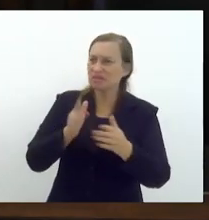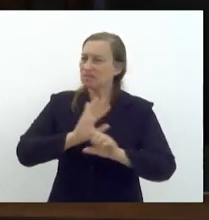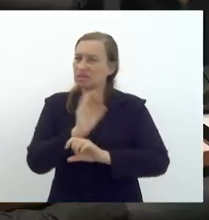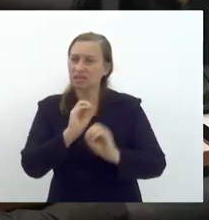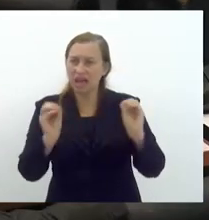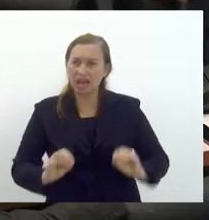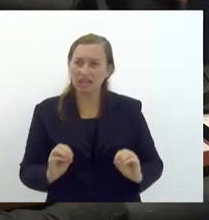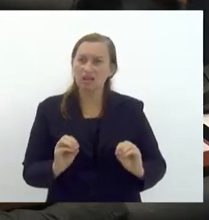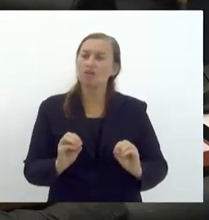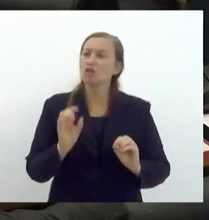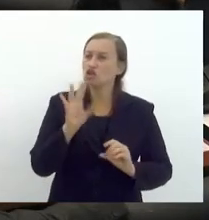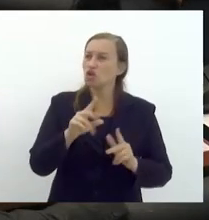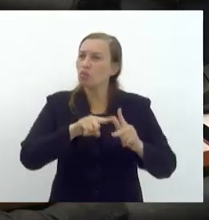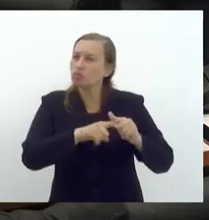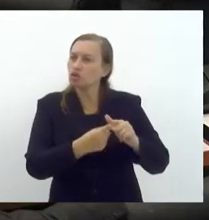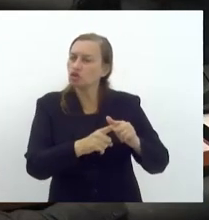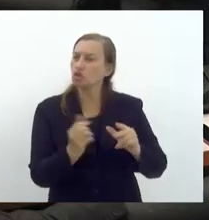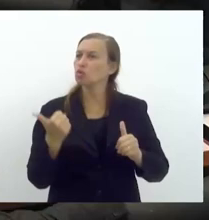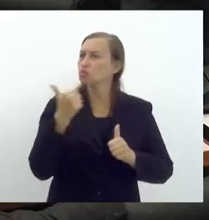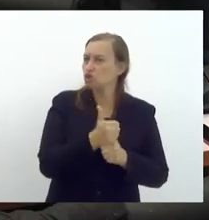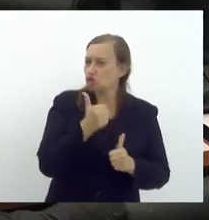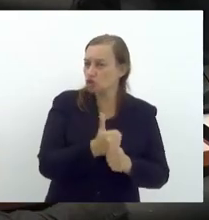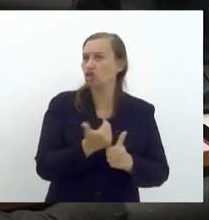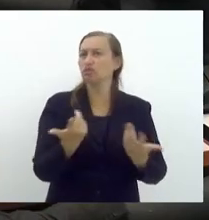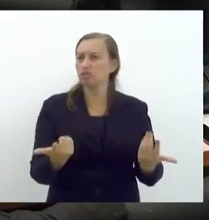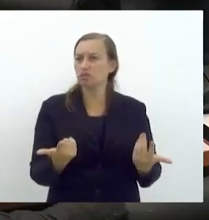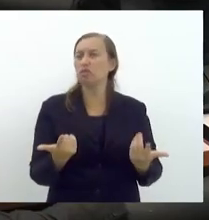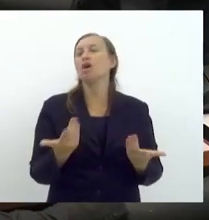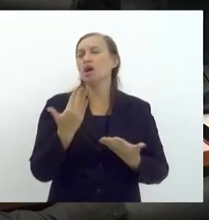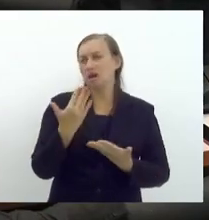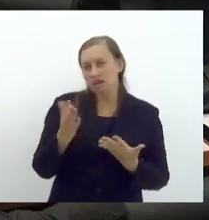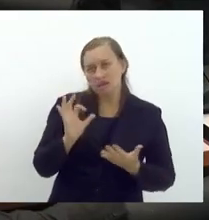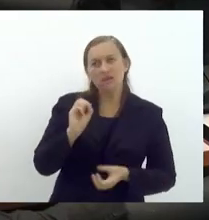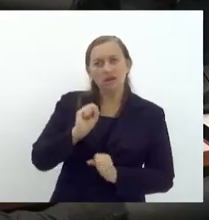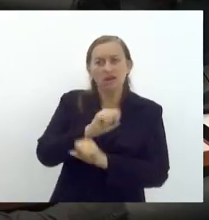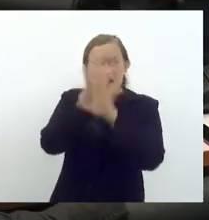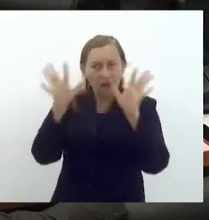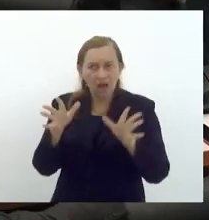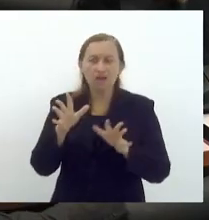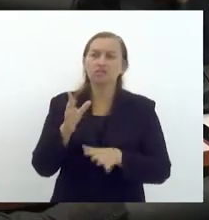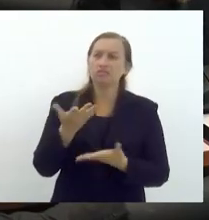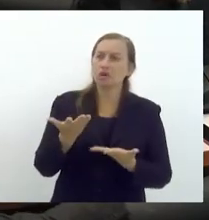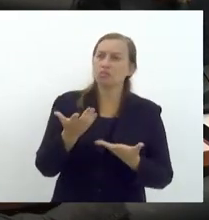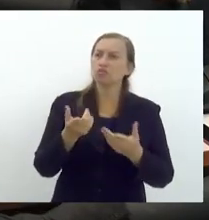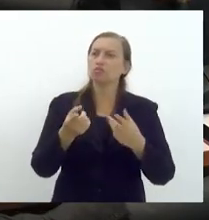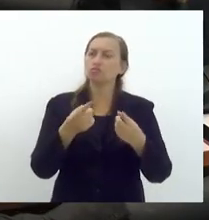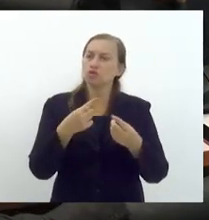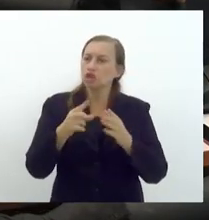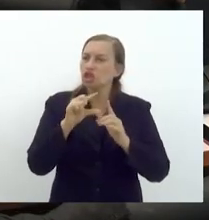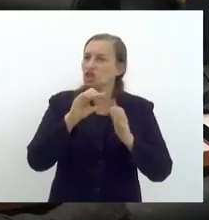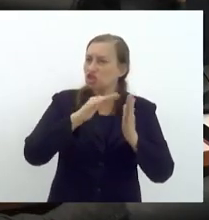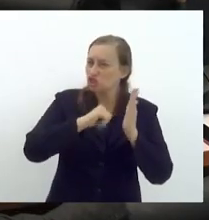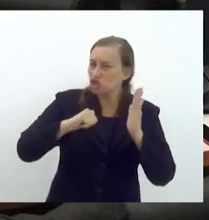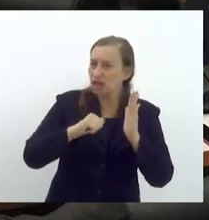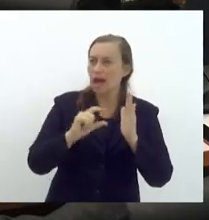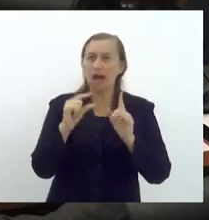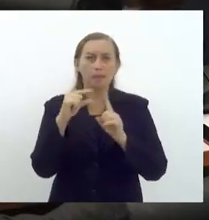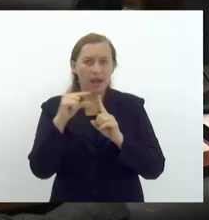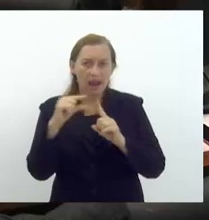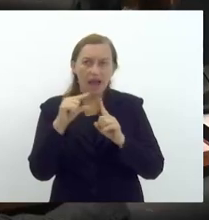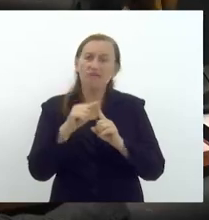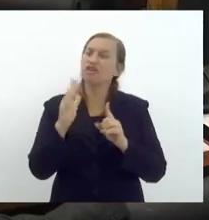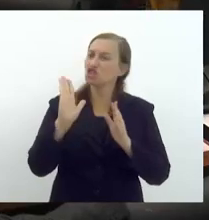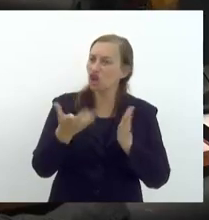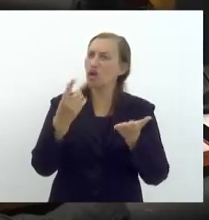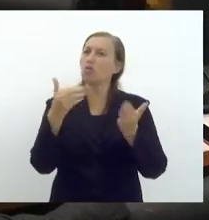corrigindo substitutivo por isso que eu tô tentando fazer uma vossa excelência deverá aplicar e a gente tira a questão punitiva conforme